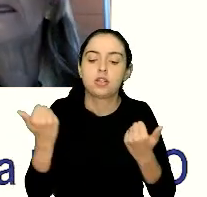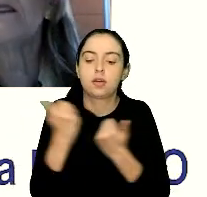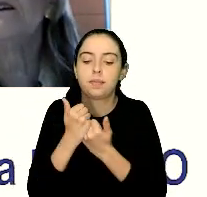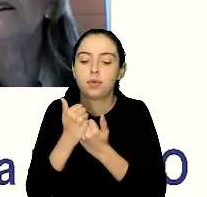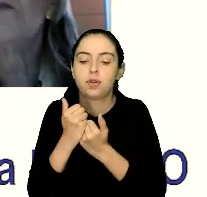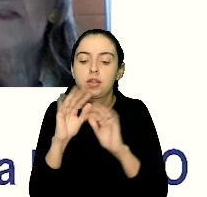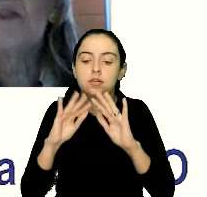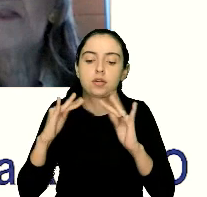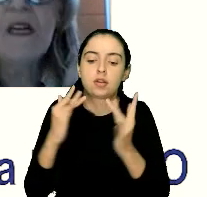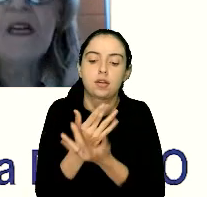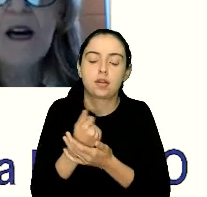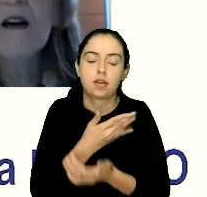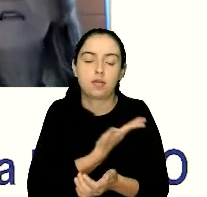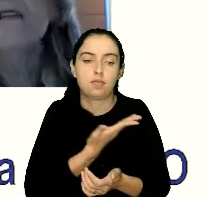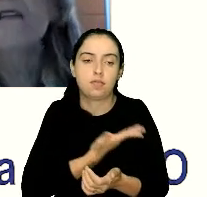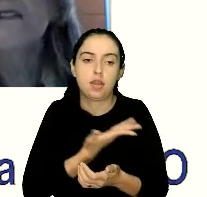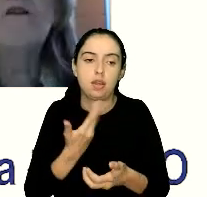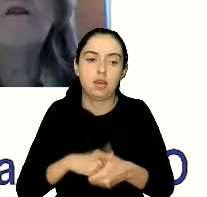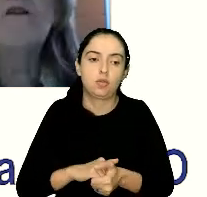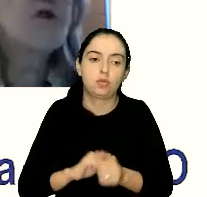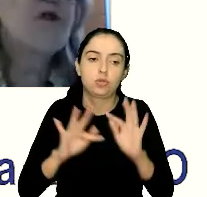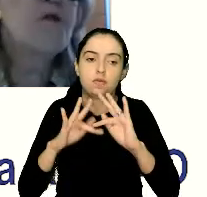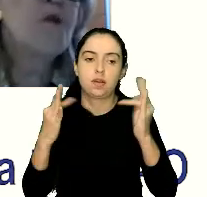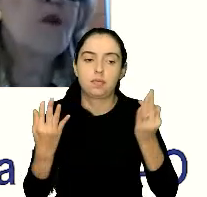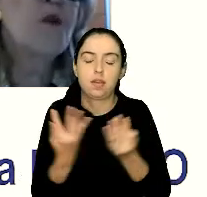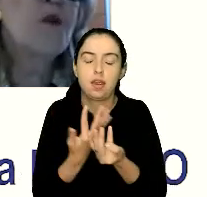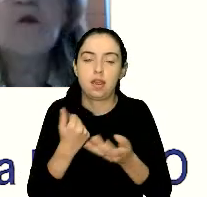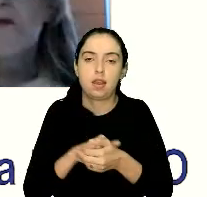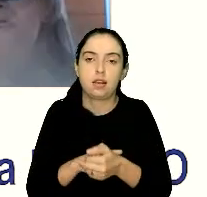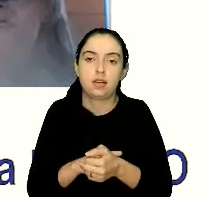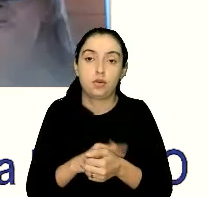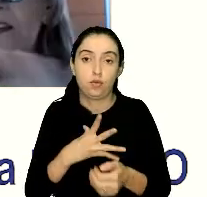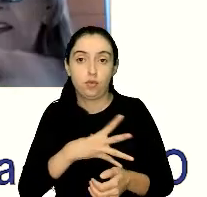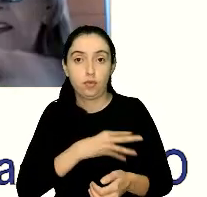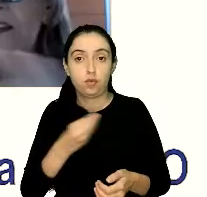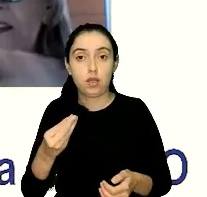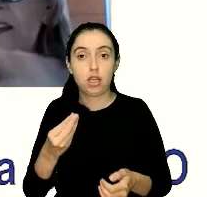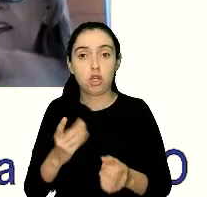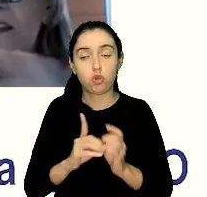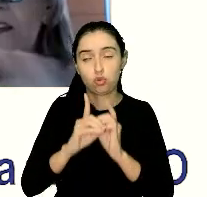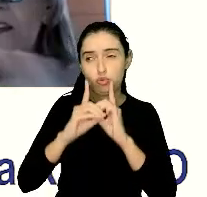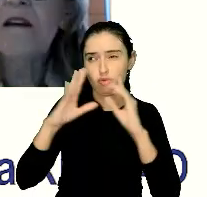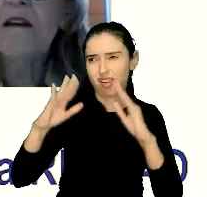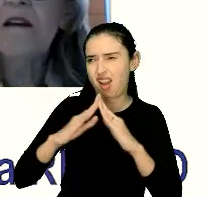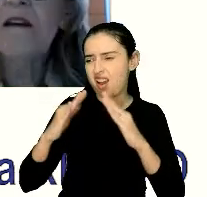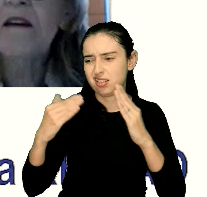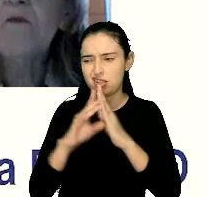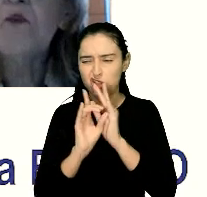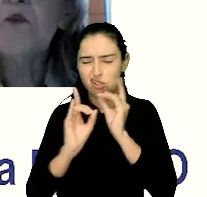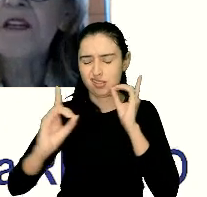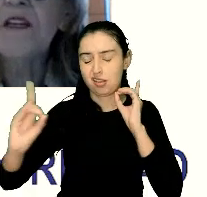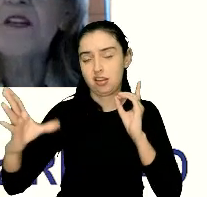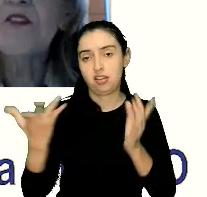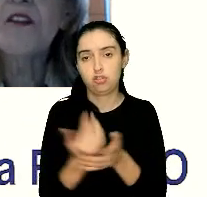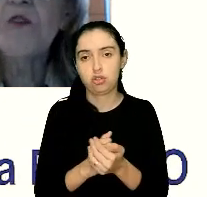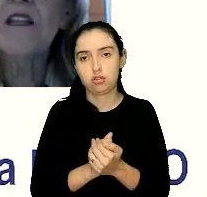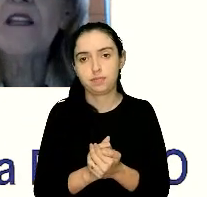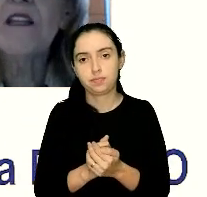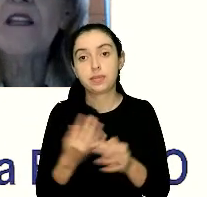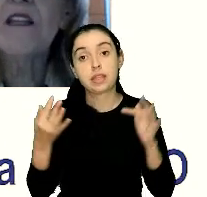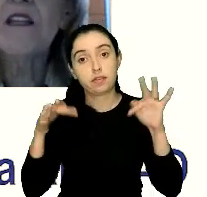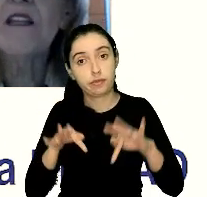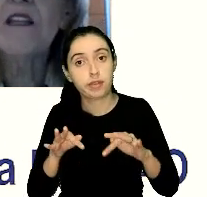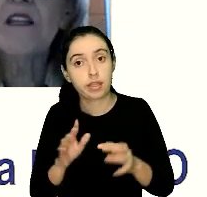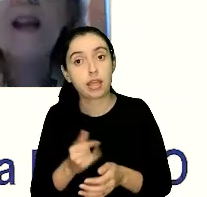amigos, colegas, familiares, né? Filhos que moram longe, enfim. É importante